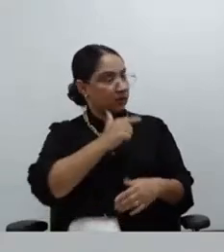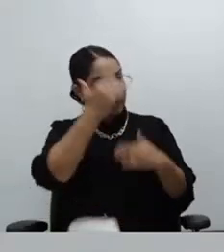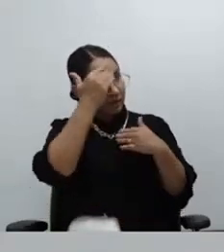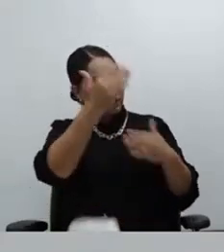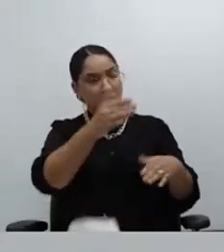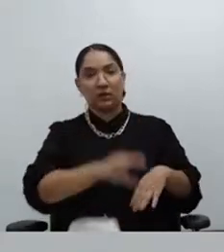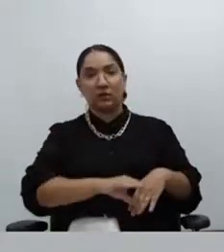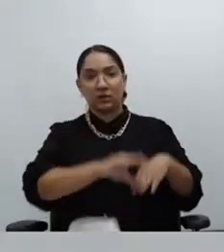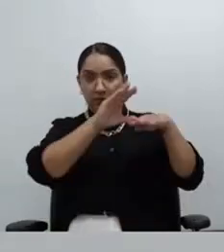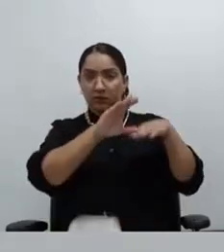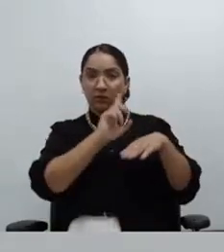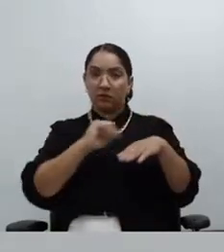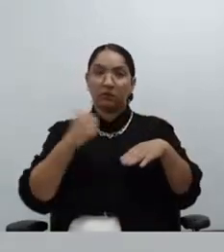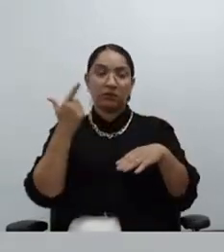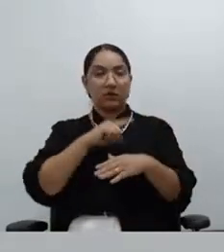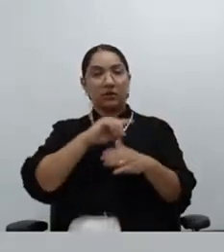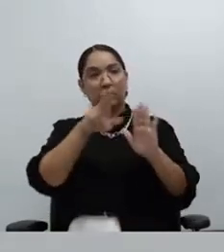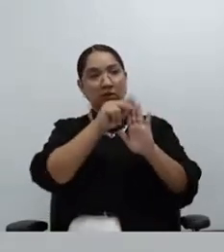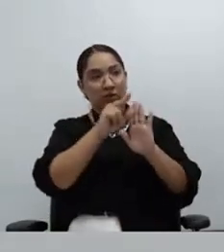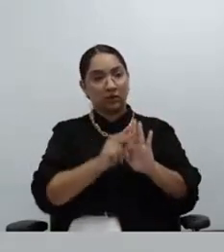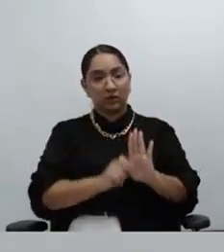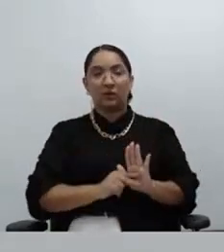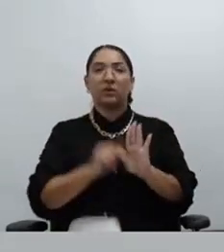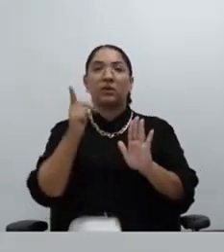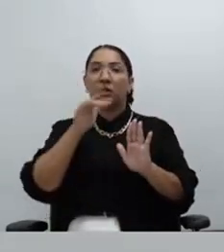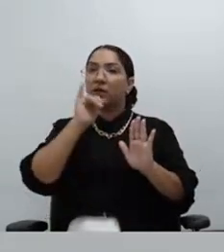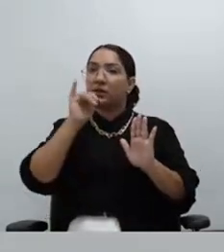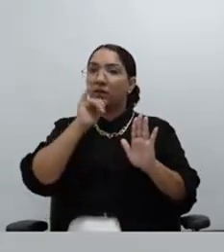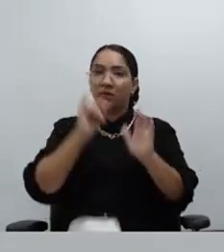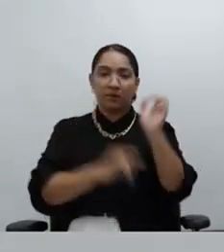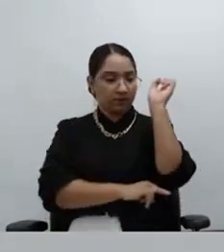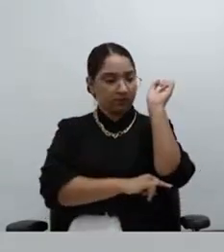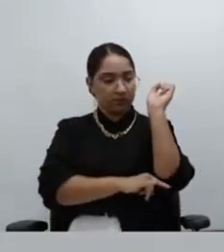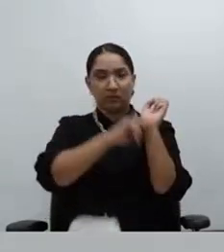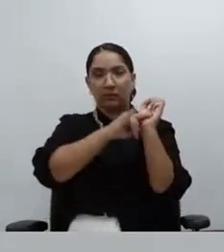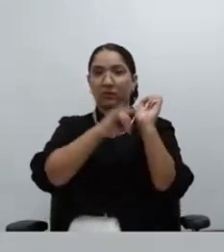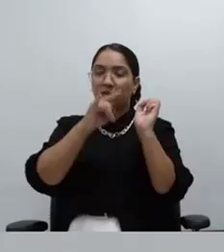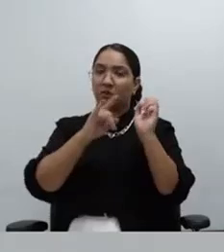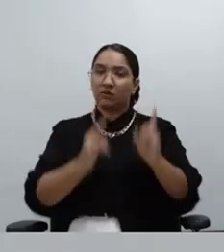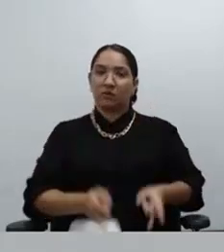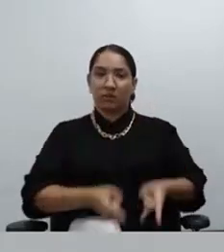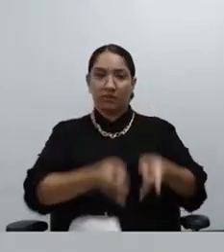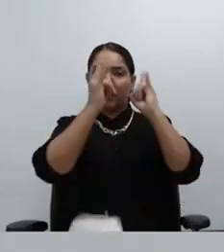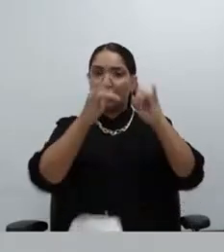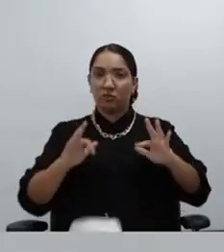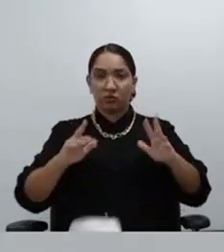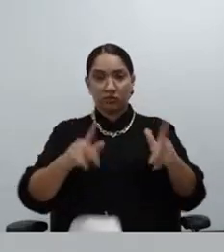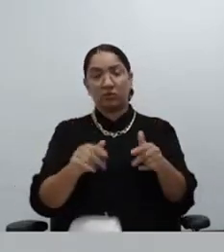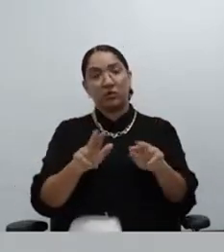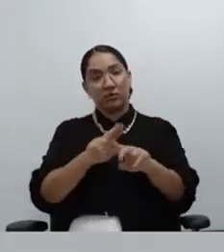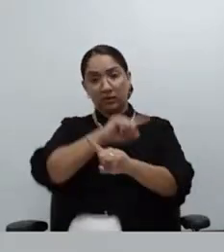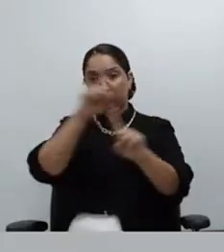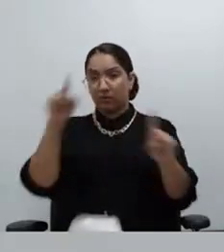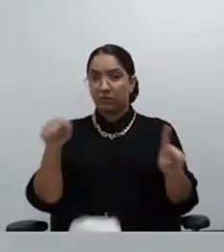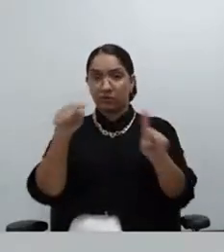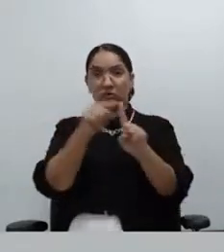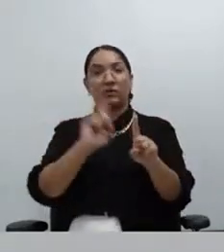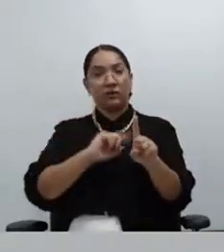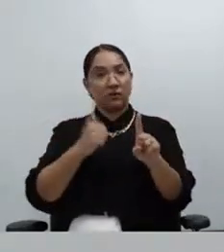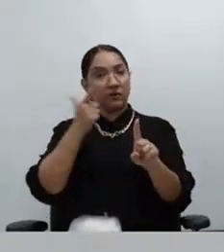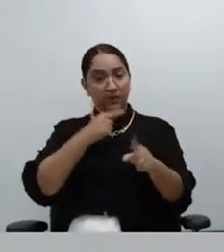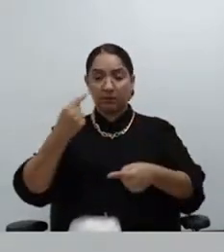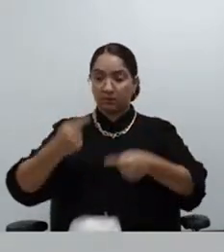conselheiro. Nós estamos com um cronograma de obras que envolve o prédio inteiro, excelentíssimo conselheiro. Nesse sentido, certamente nós